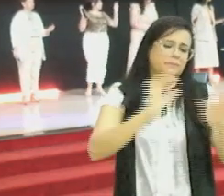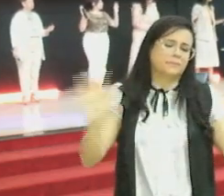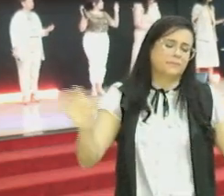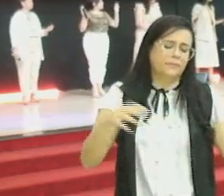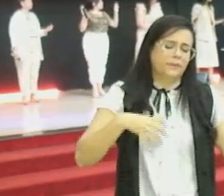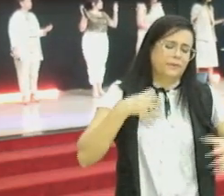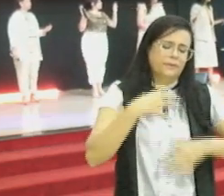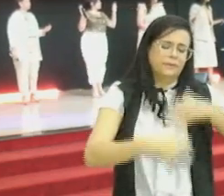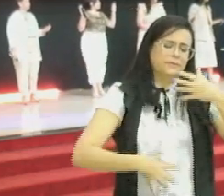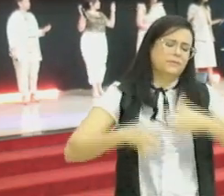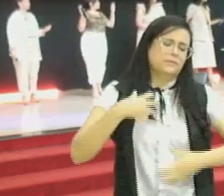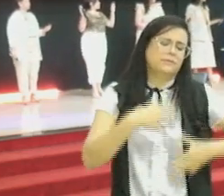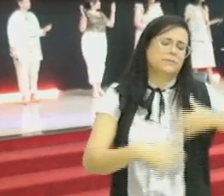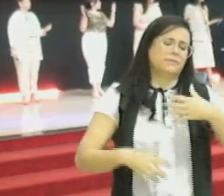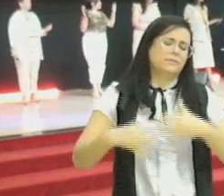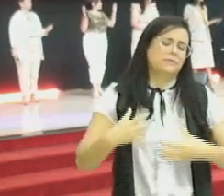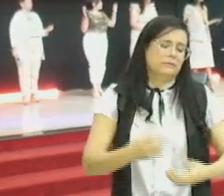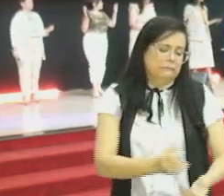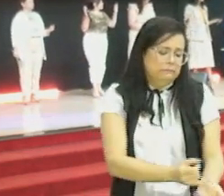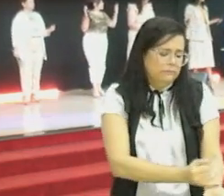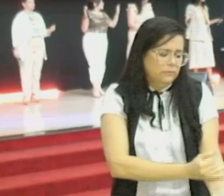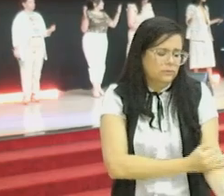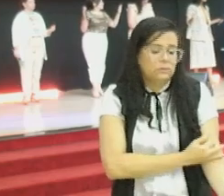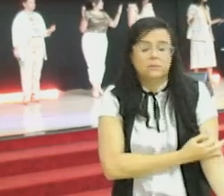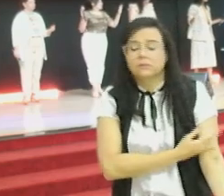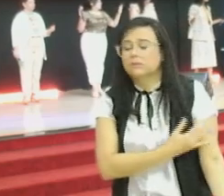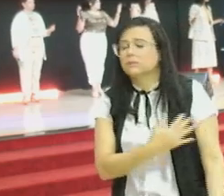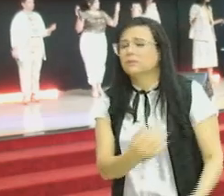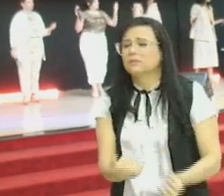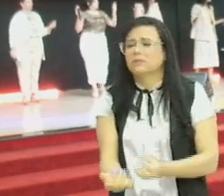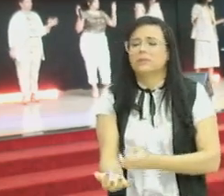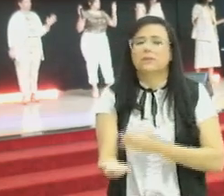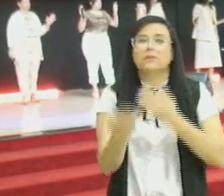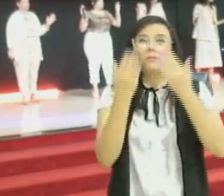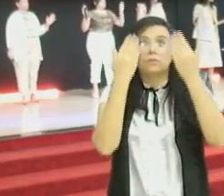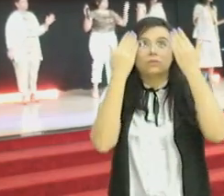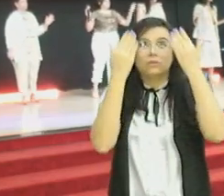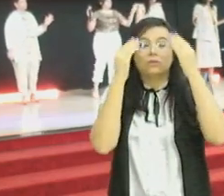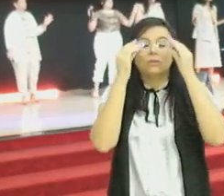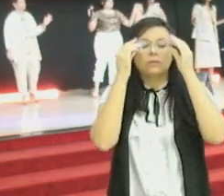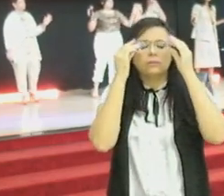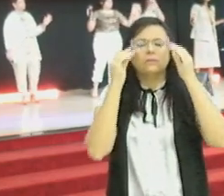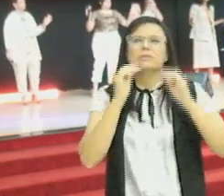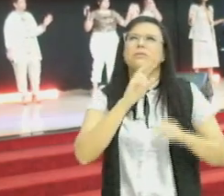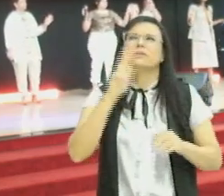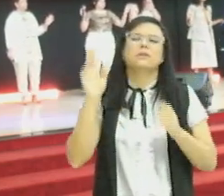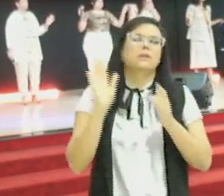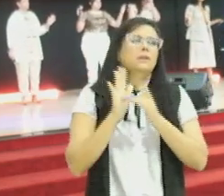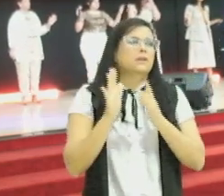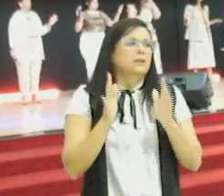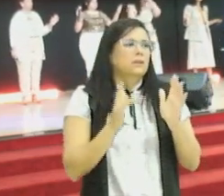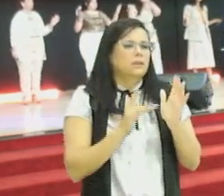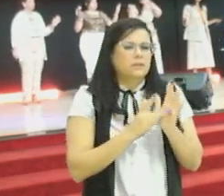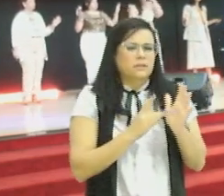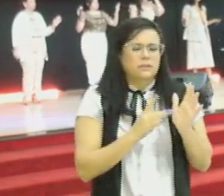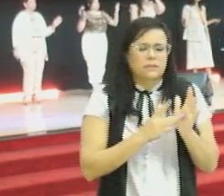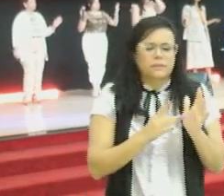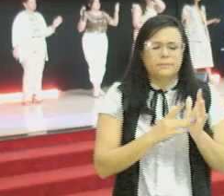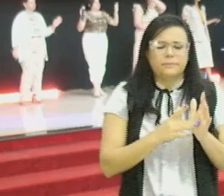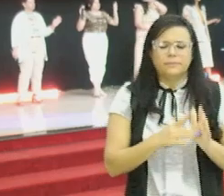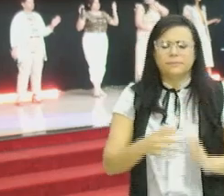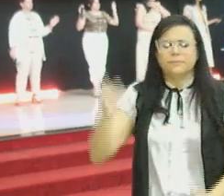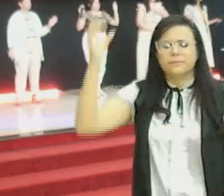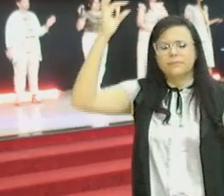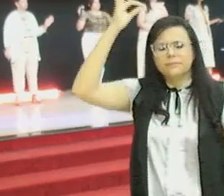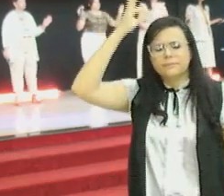emocionais. No nome de Jesus, receba a tua cura. No nome de Jesus, deixa o Espírito